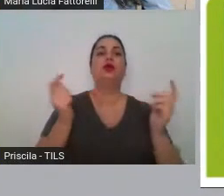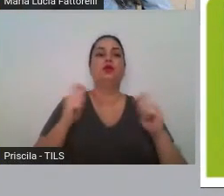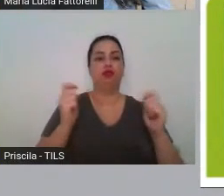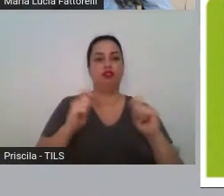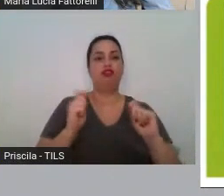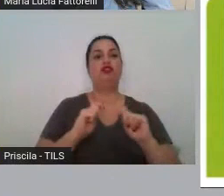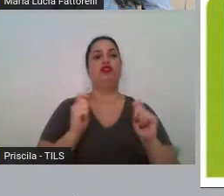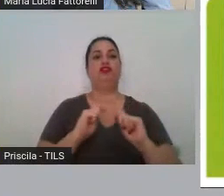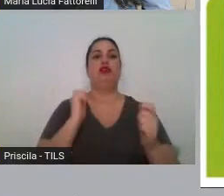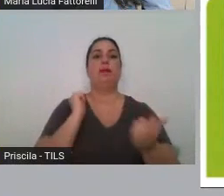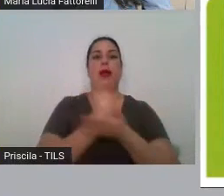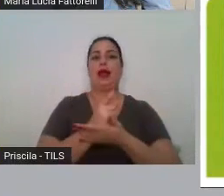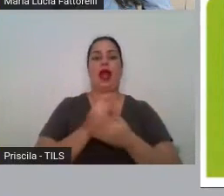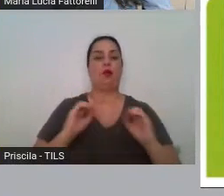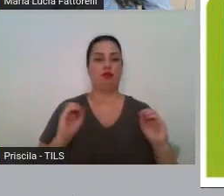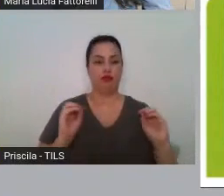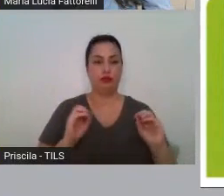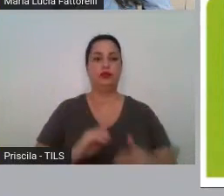Ajuste Fiscal,